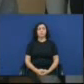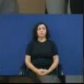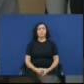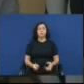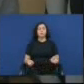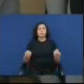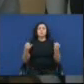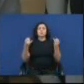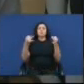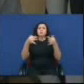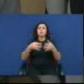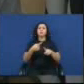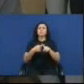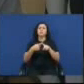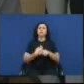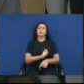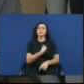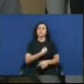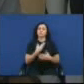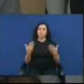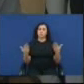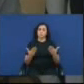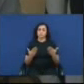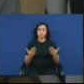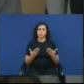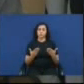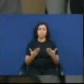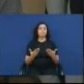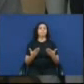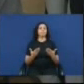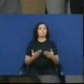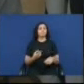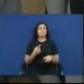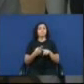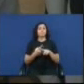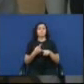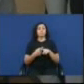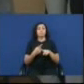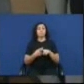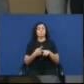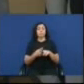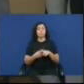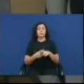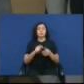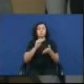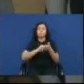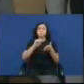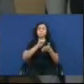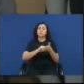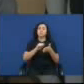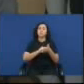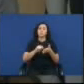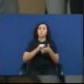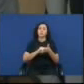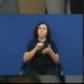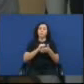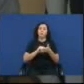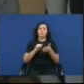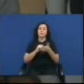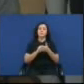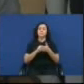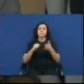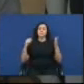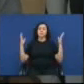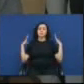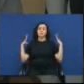Justificamos a nossa presença aqui em consonância com aquilo que nos escreveu Sua Santidade o Papa Francisco, na